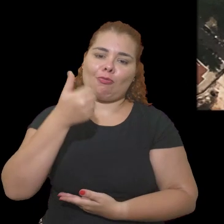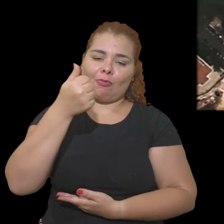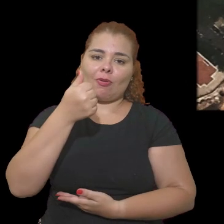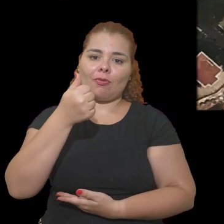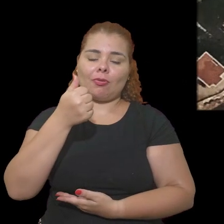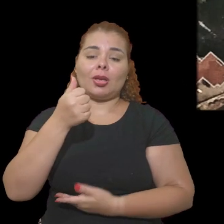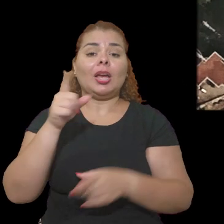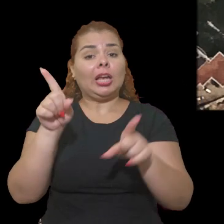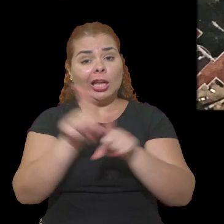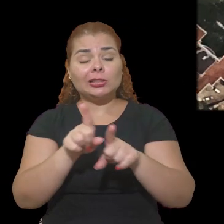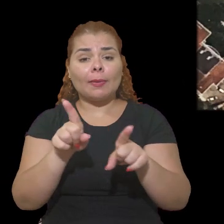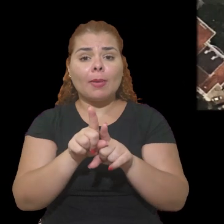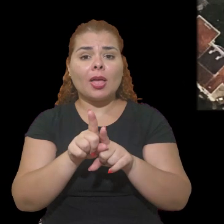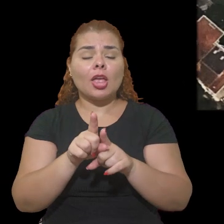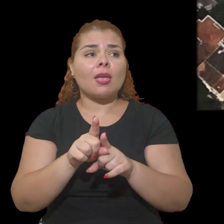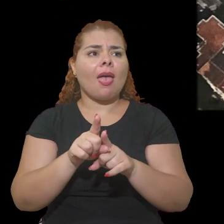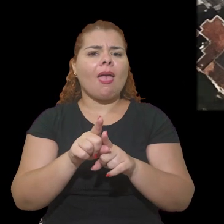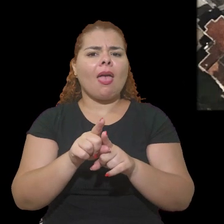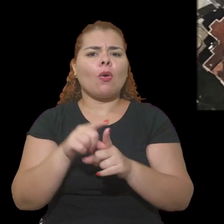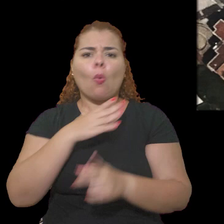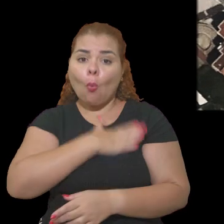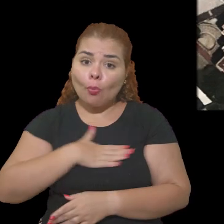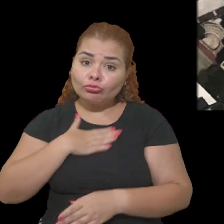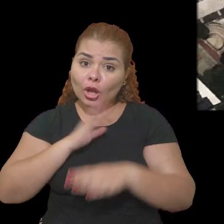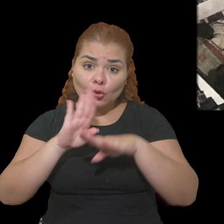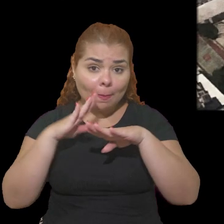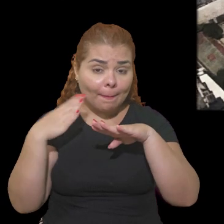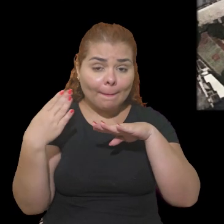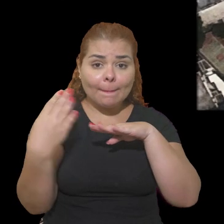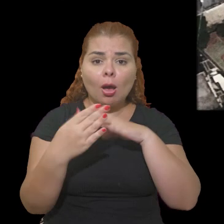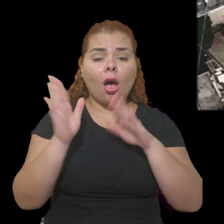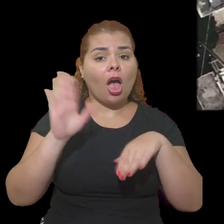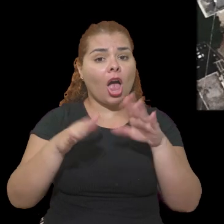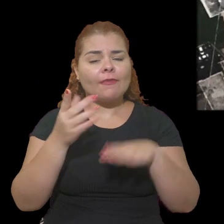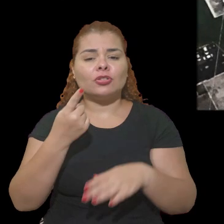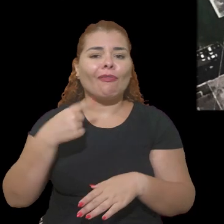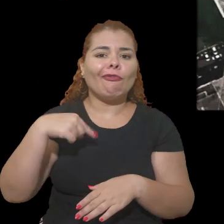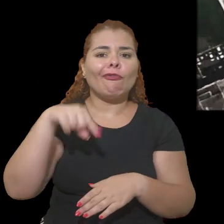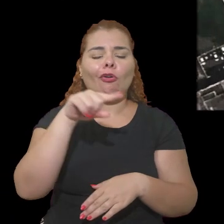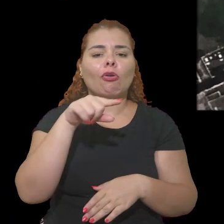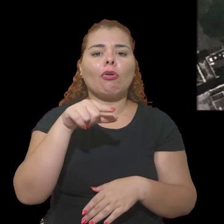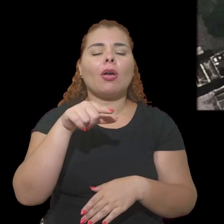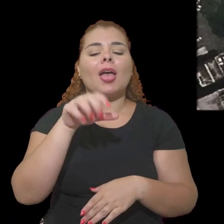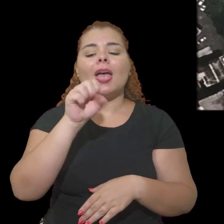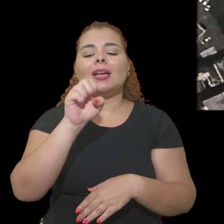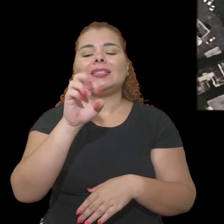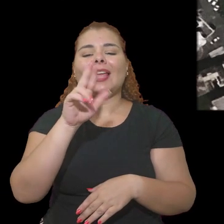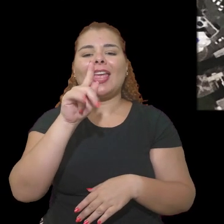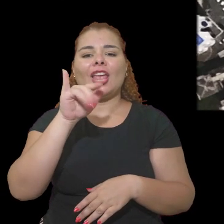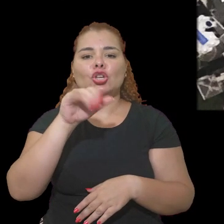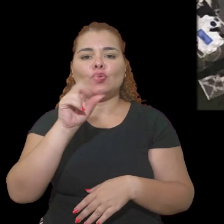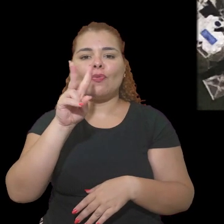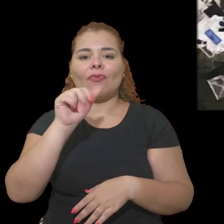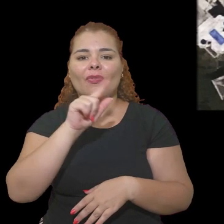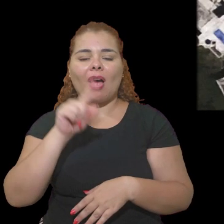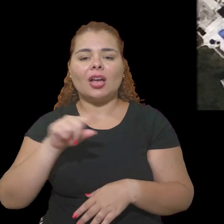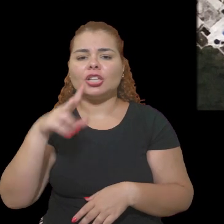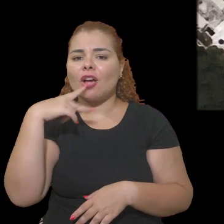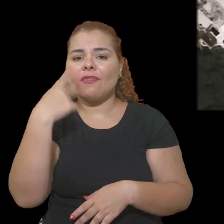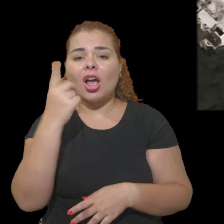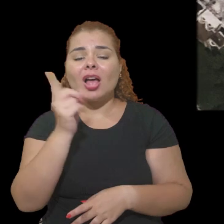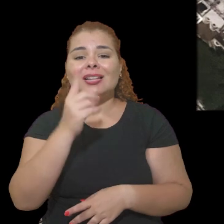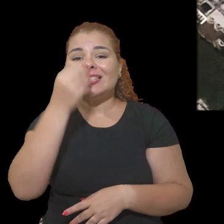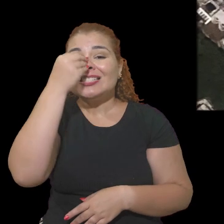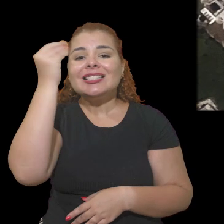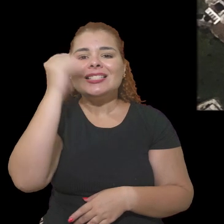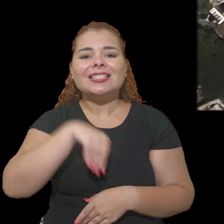né? E a gente ser mais bairrista mesmo, né? Procurar tentar fazer... Eu vou, às vezes, na Coperifa, já vi muito o Sérgio Vaz falar, né? Cara, desiste